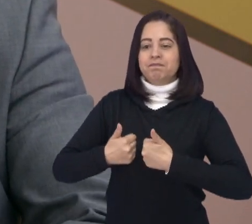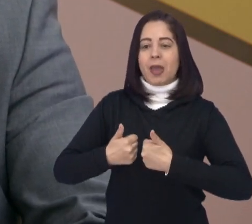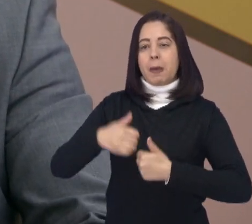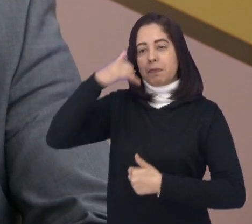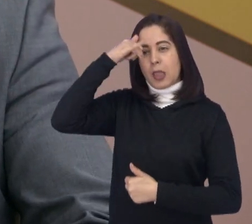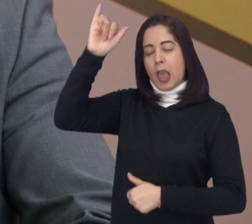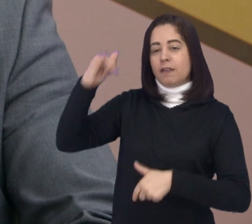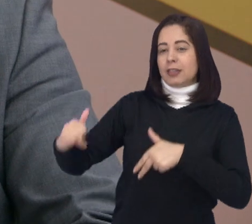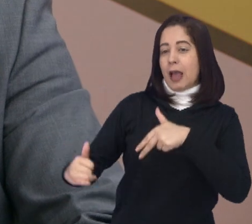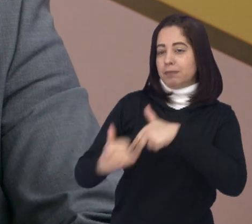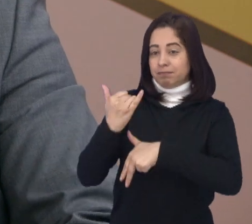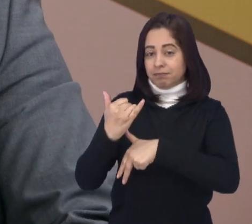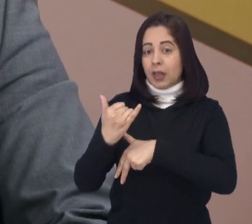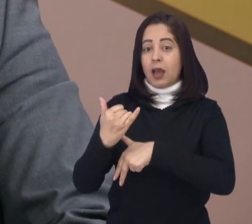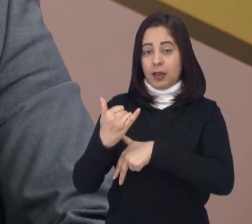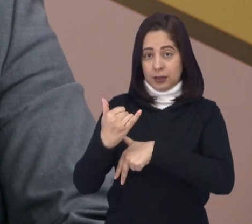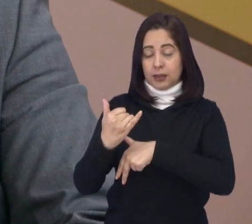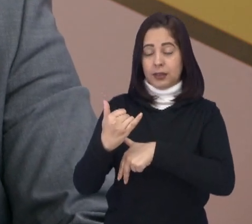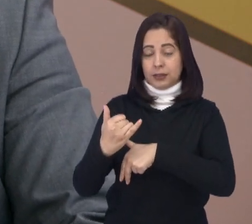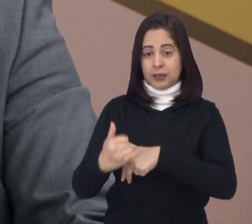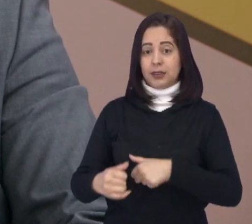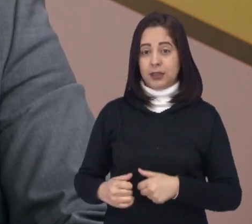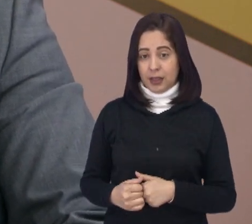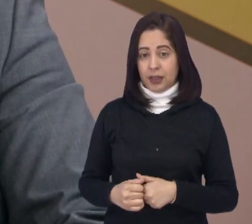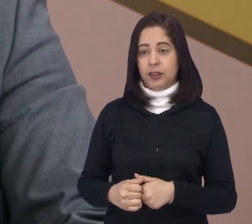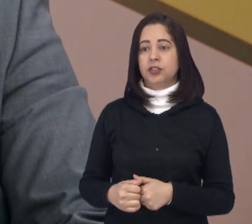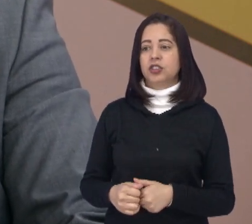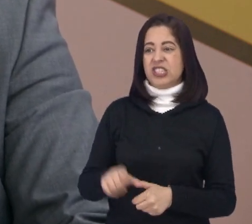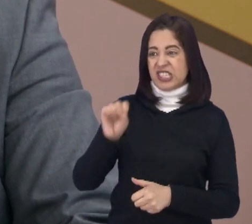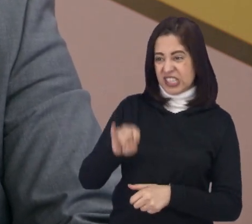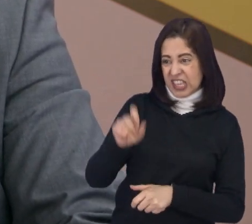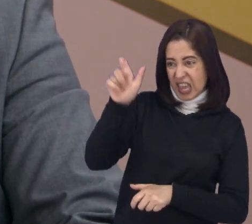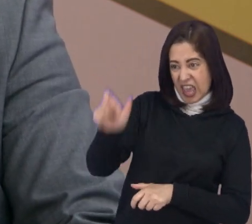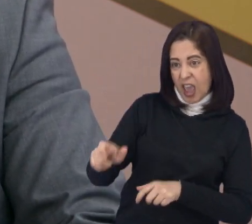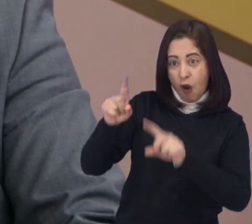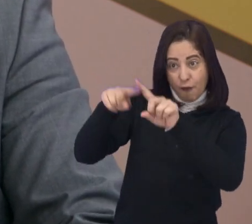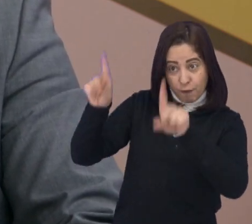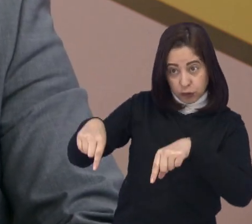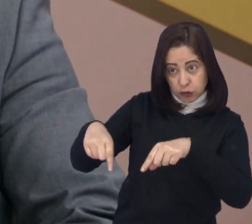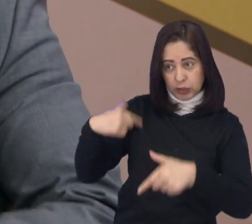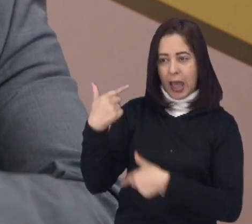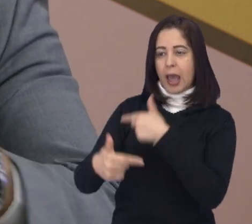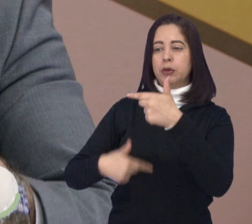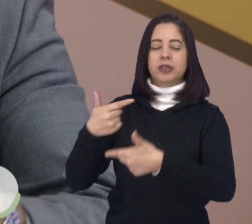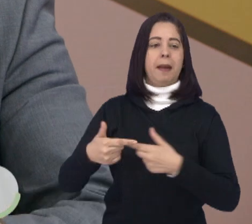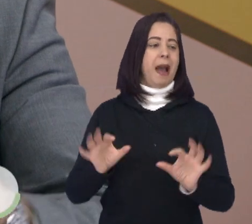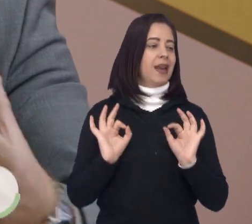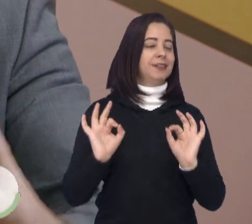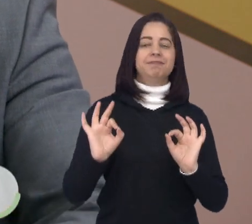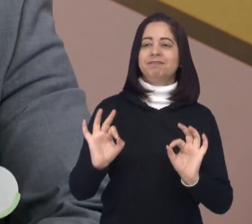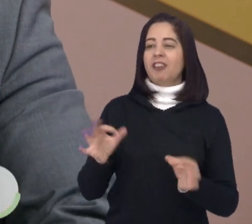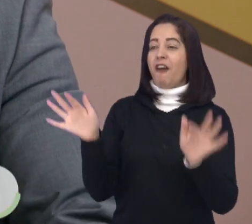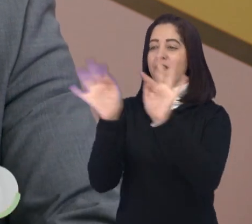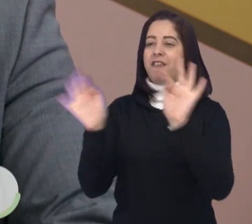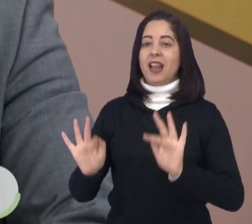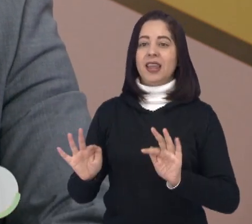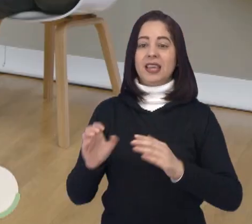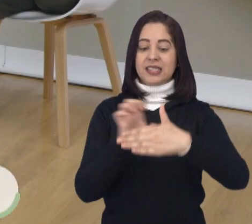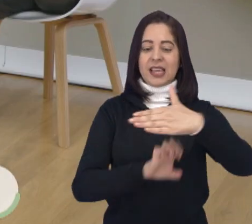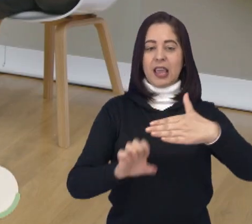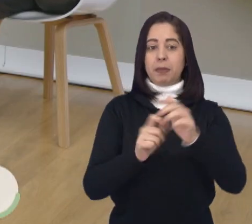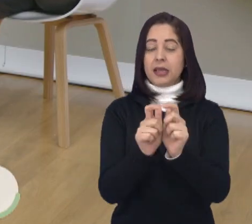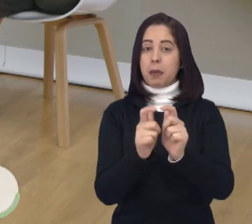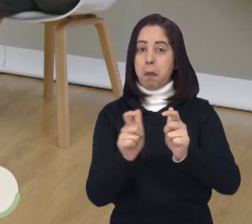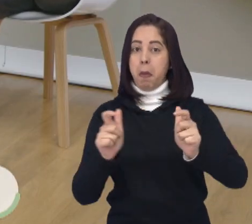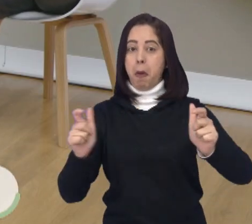é o ganha-ganha, né? Claro. O colaborador mais saudável, trabalhando melhor, com certeza vai levar também a um crescimento dessa empresa. Claro, com